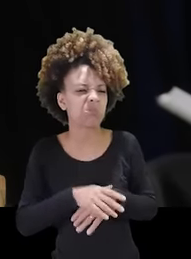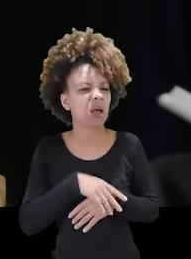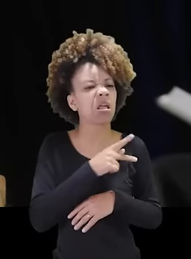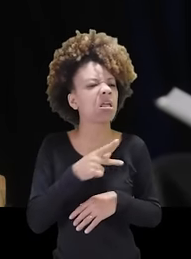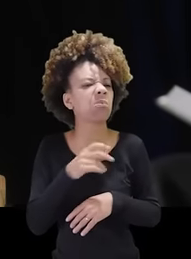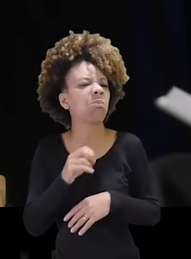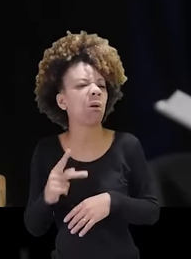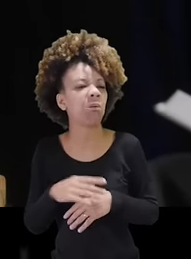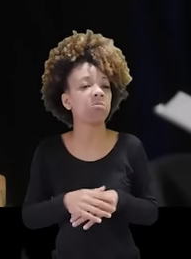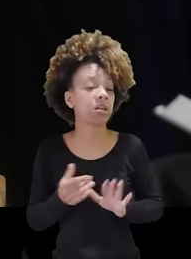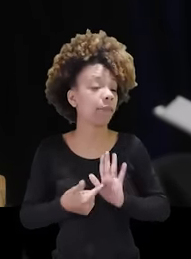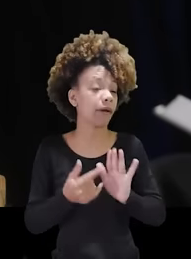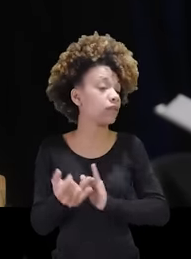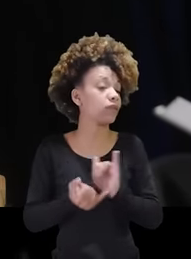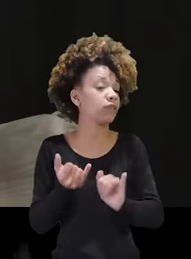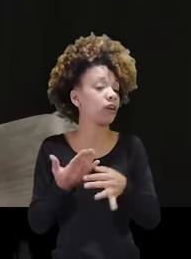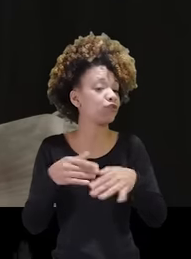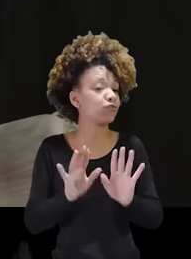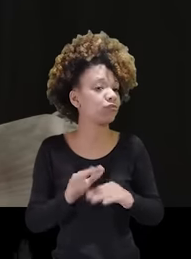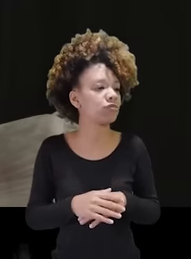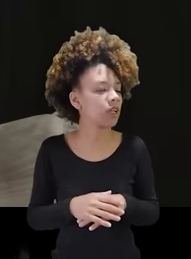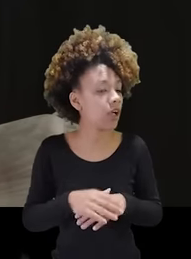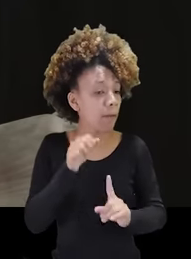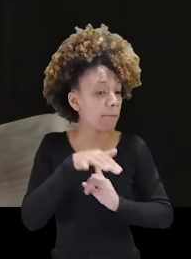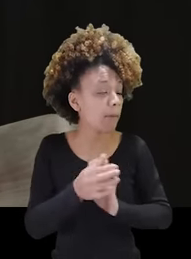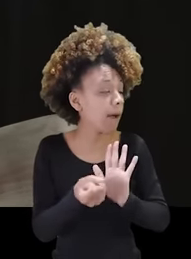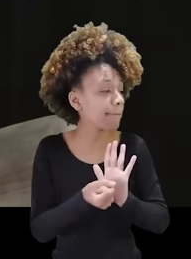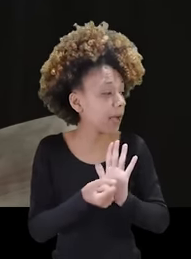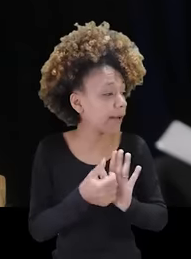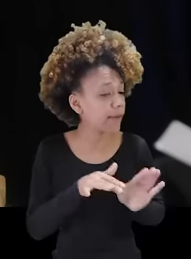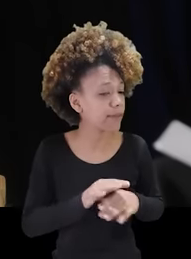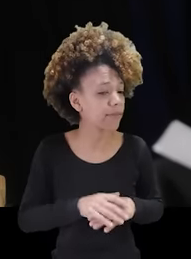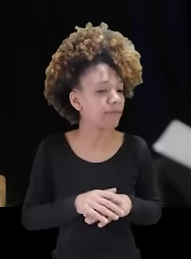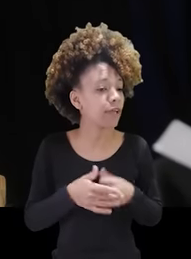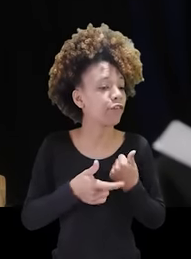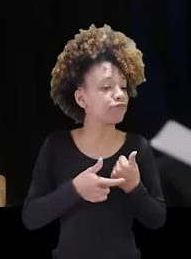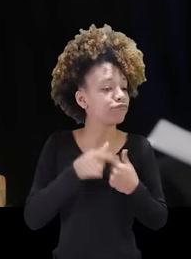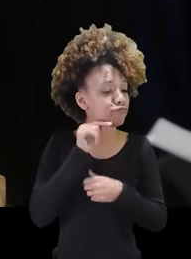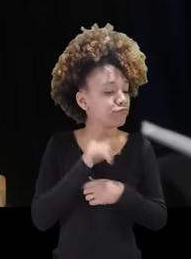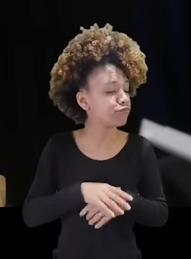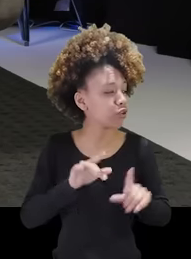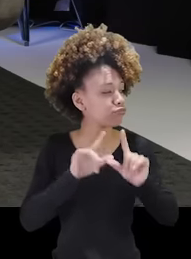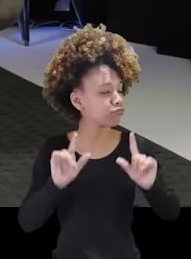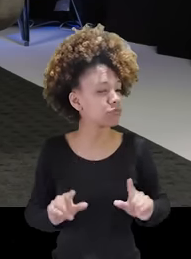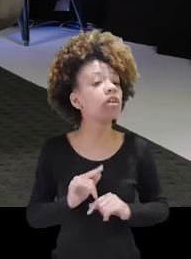aí uns k-pop pro que o pessoal aparece na internet assim a gente bombar a nossa marca aqui a gente vira